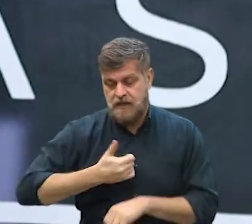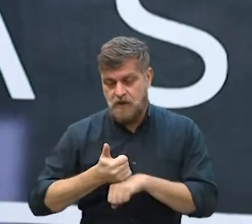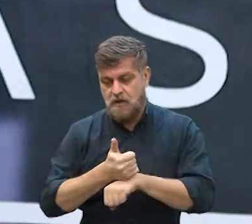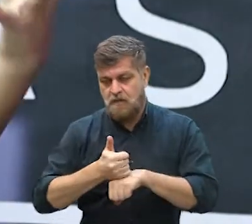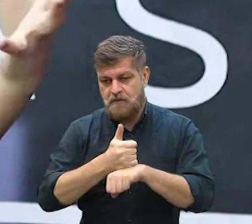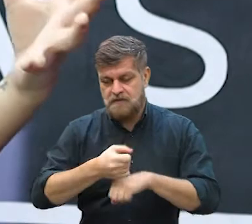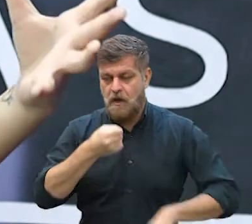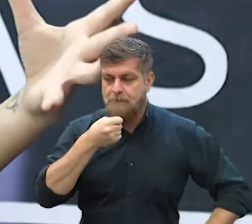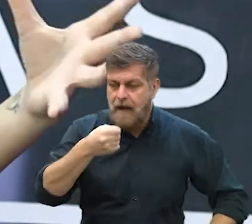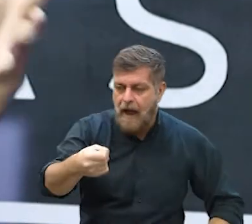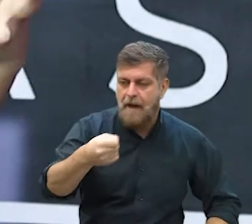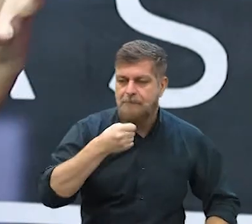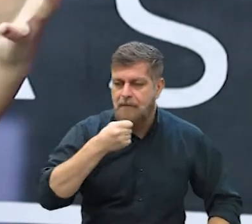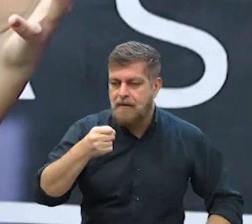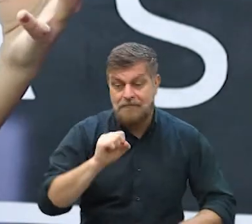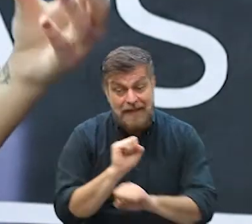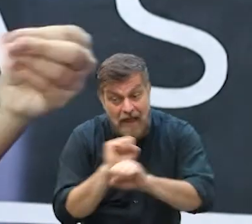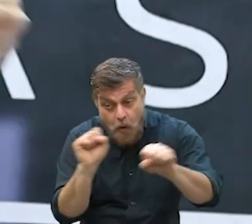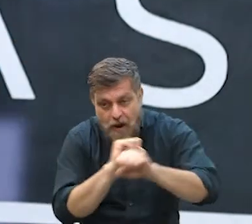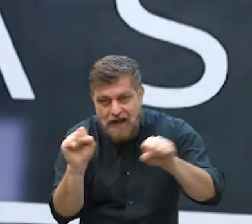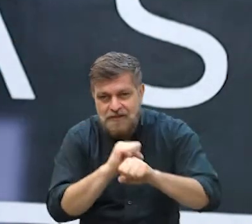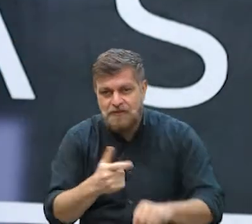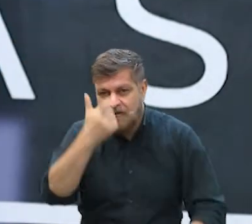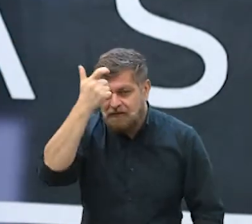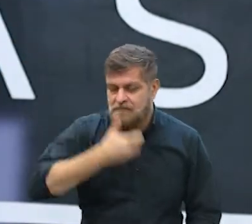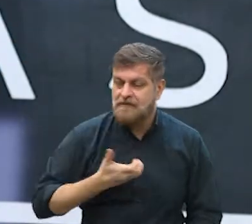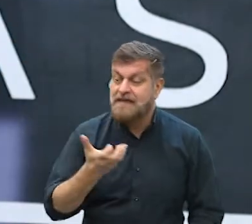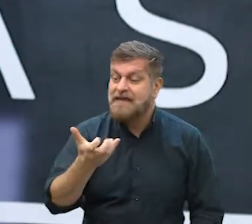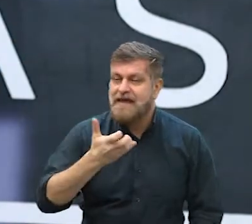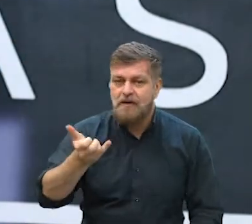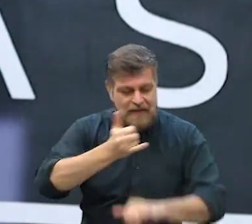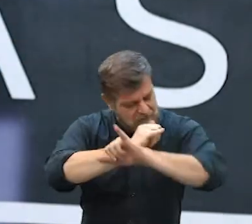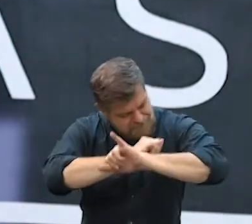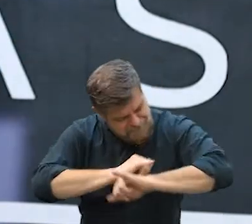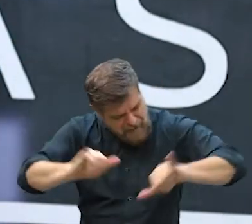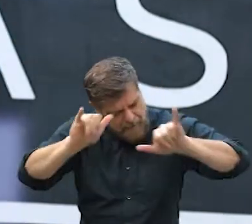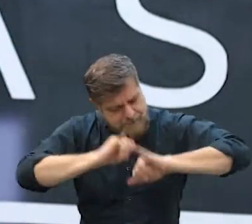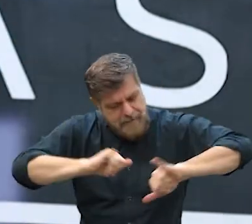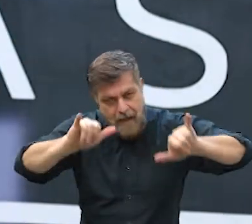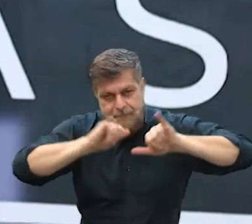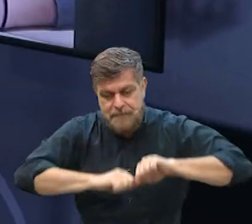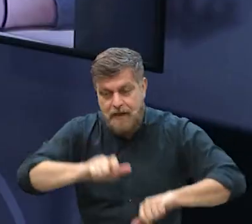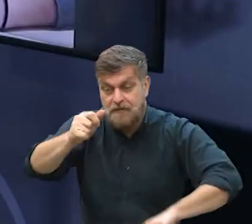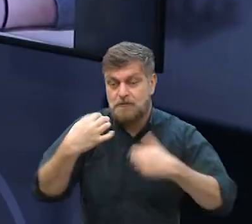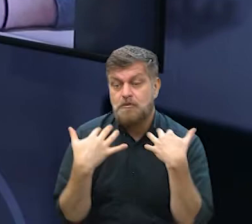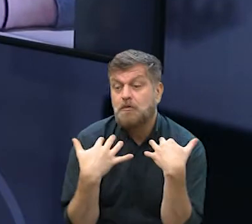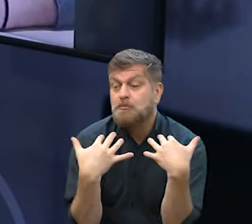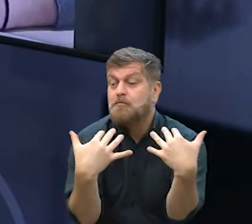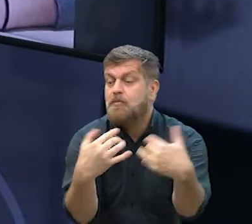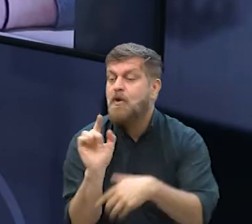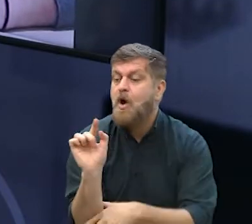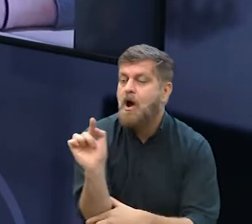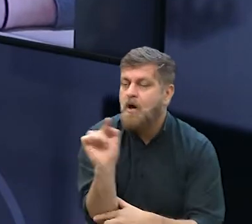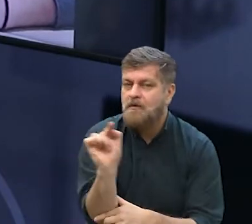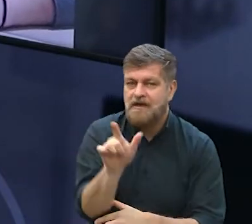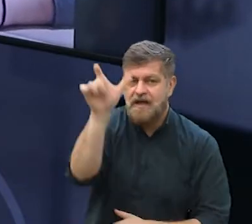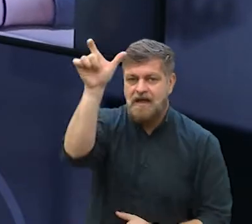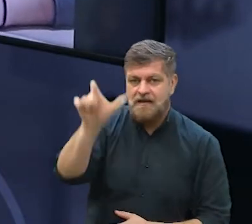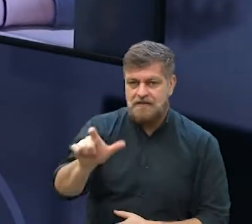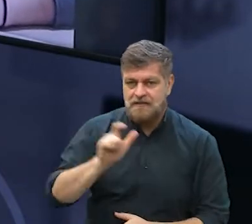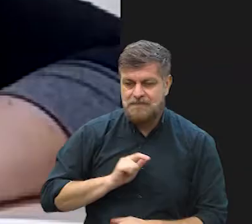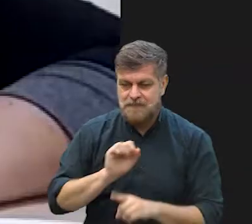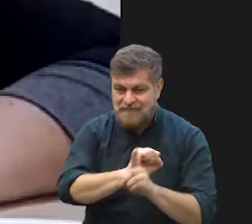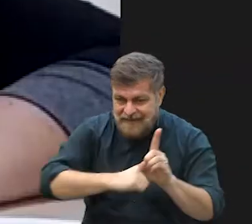jornalista, adoro particularmente ouvir, que eu faço questão para que isso seja passado também para as pessoas de casa, é o poder de